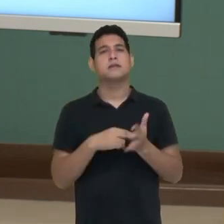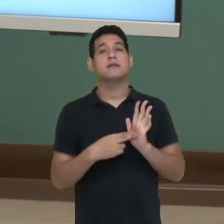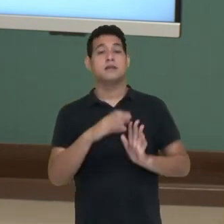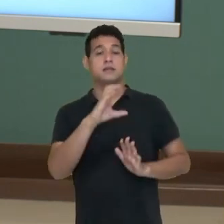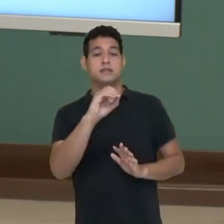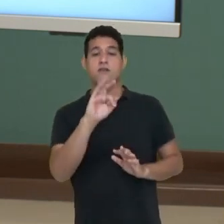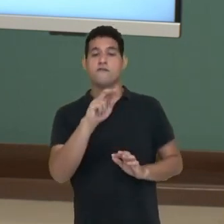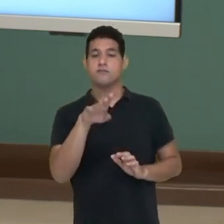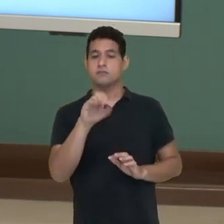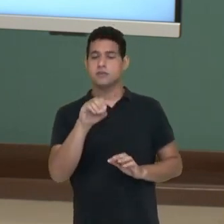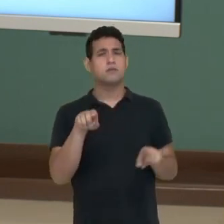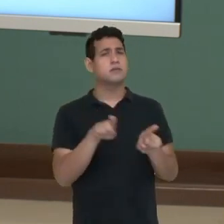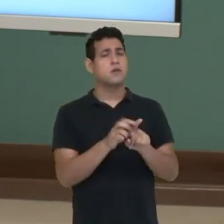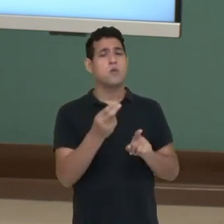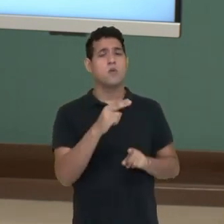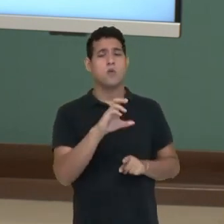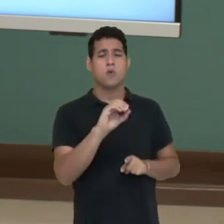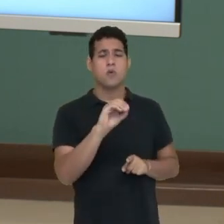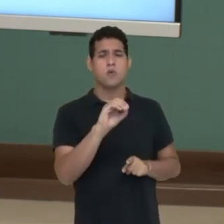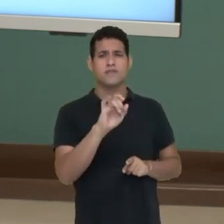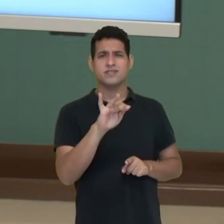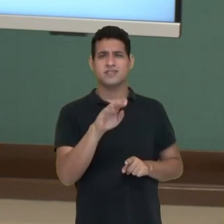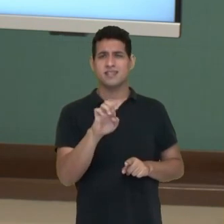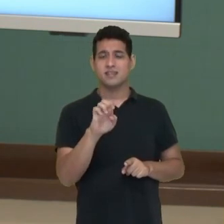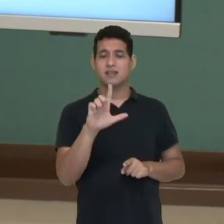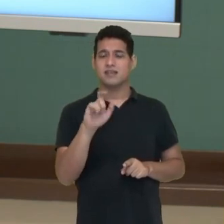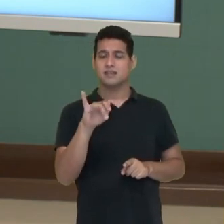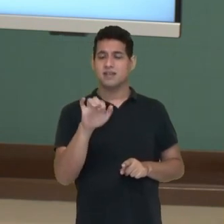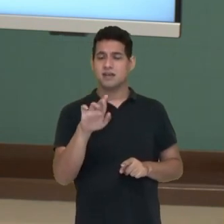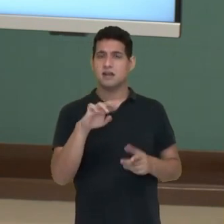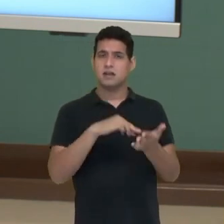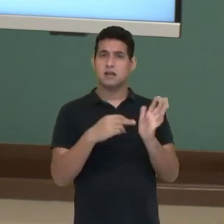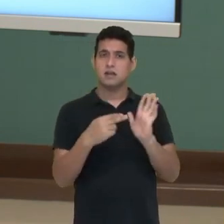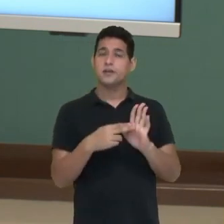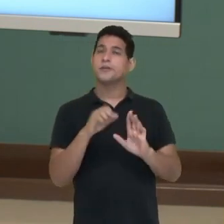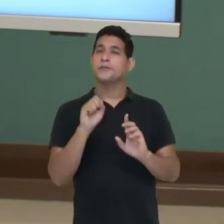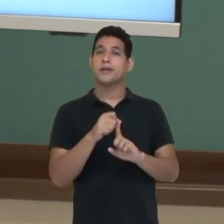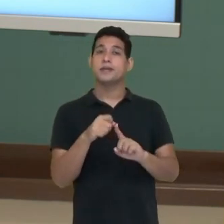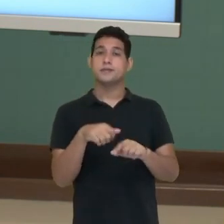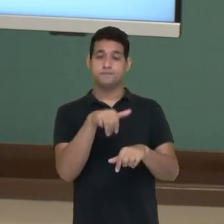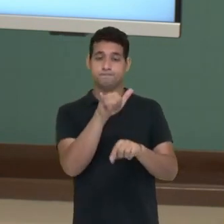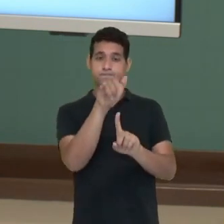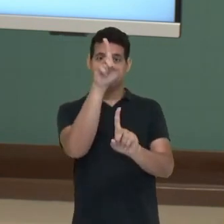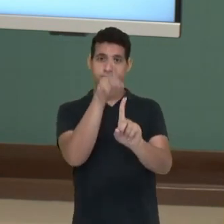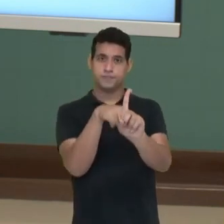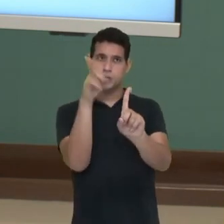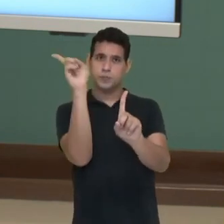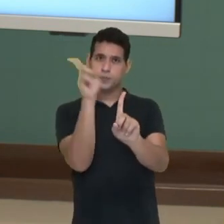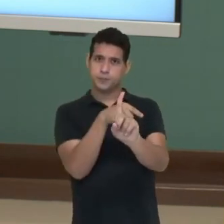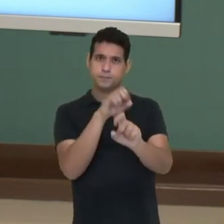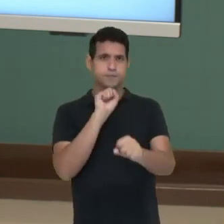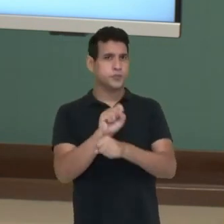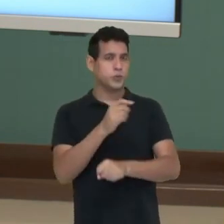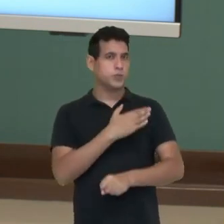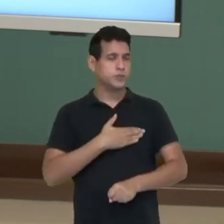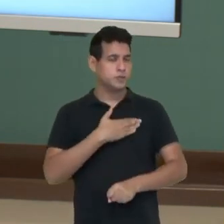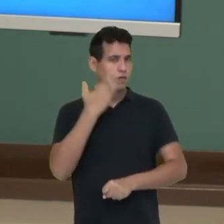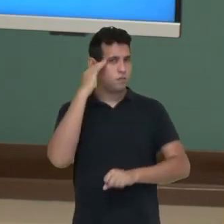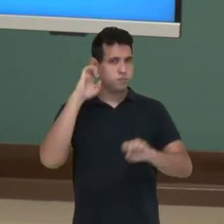0 da função ou o coeficiente linear, que é onde corta no eixo y, tá bom? Espero que